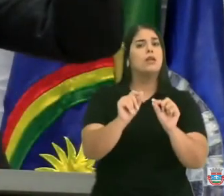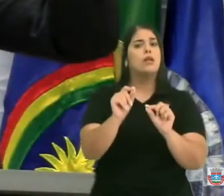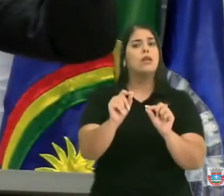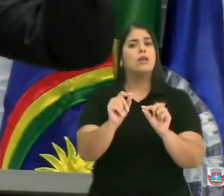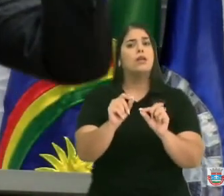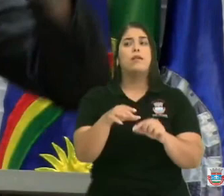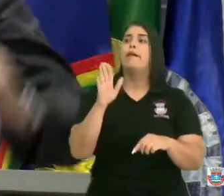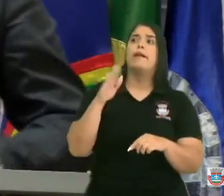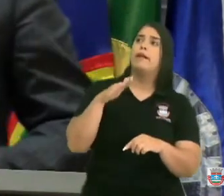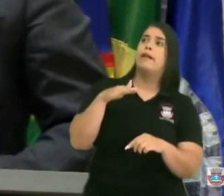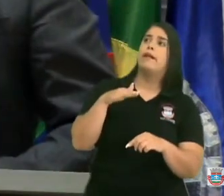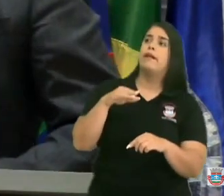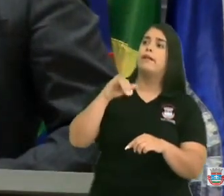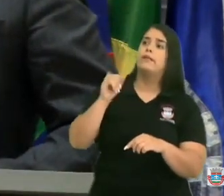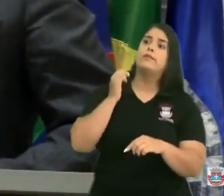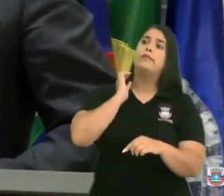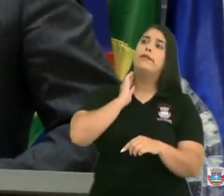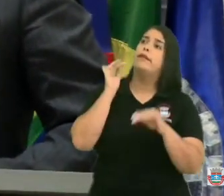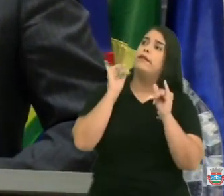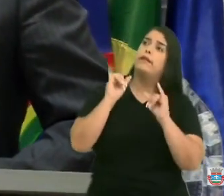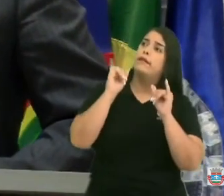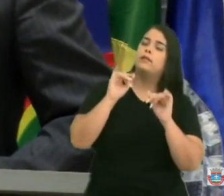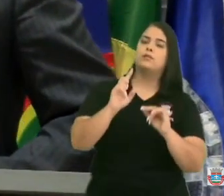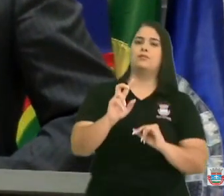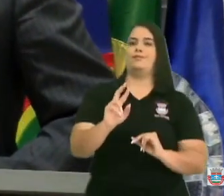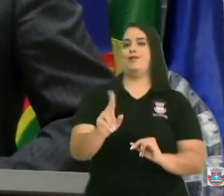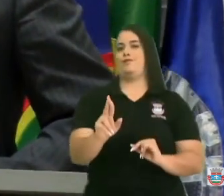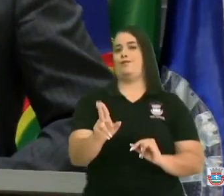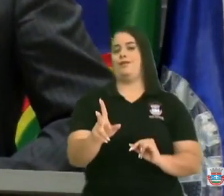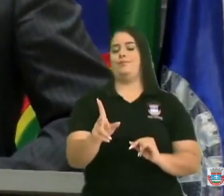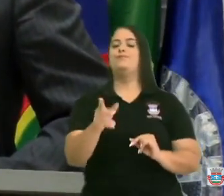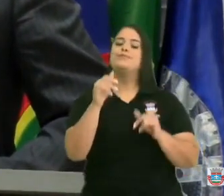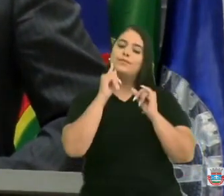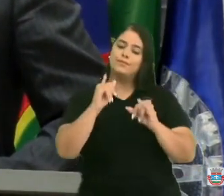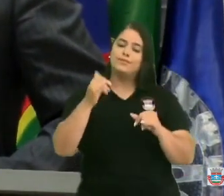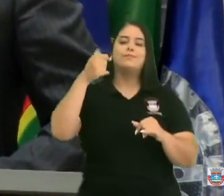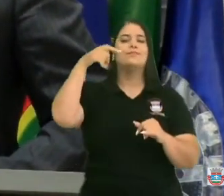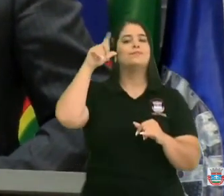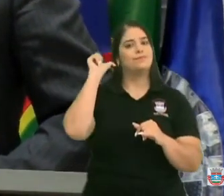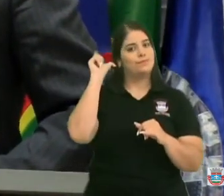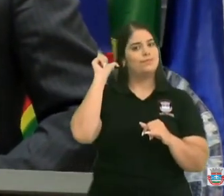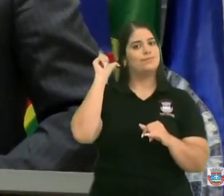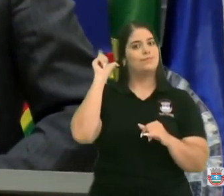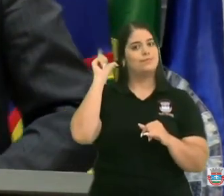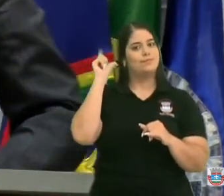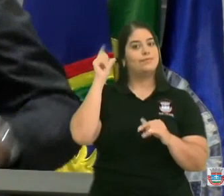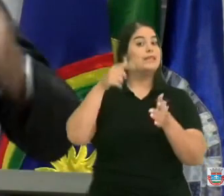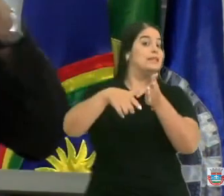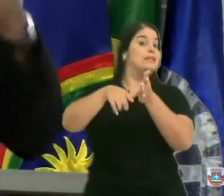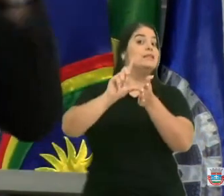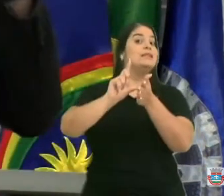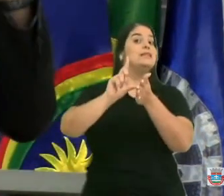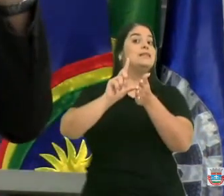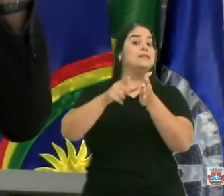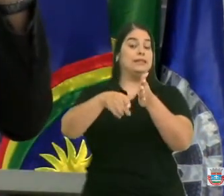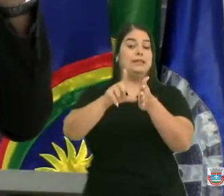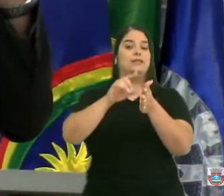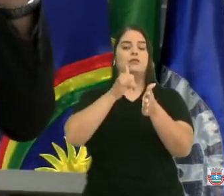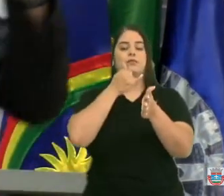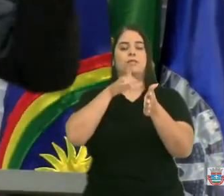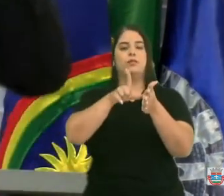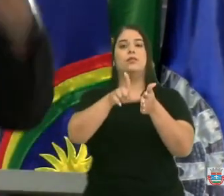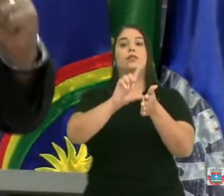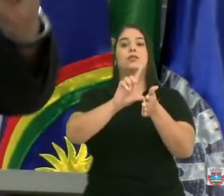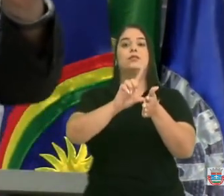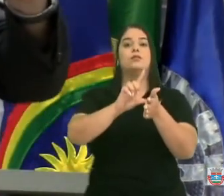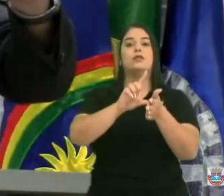Medeiros está dizendo isso aqui. Não estou dizendo não. Eu já disse antes. Olhe nos anais da casa, veja os meus discursos